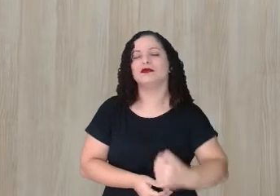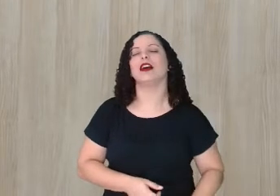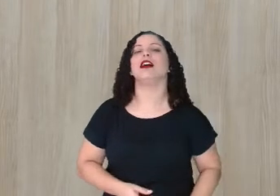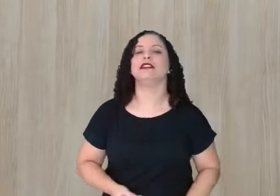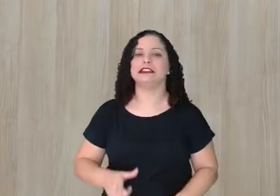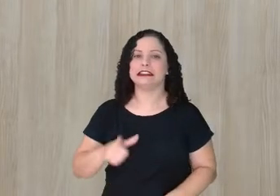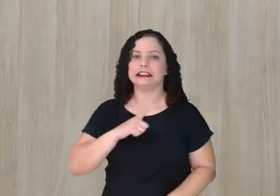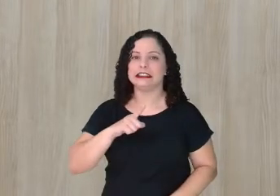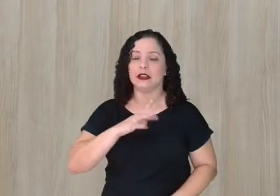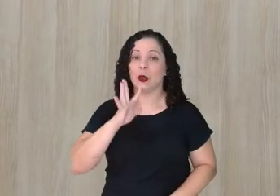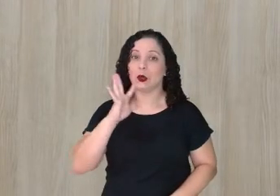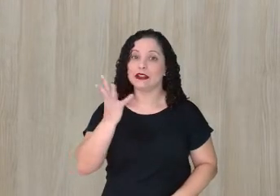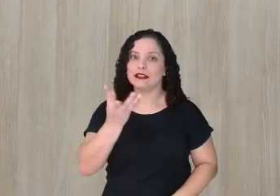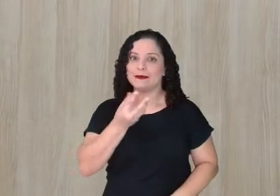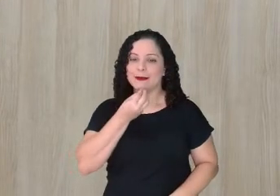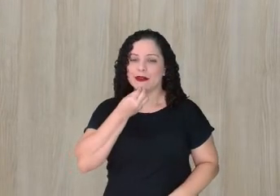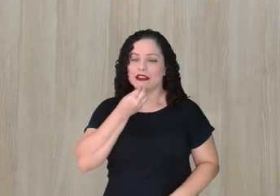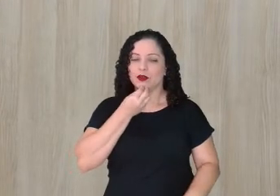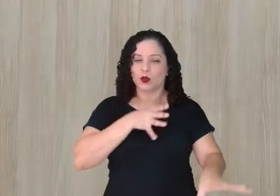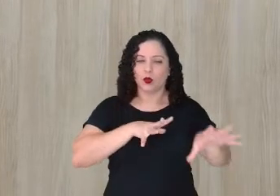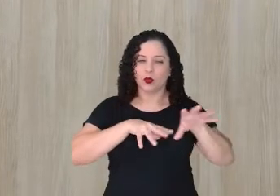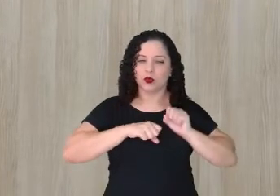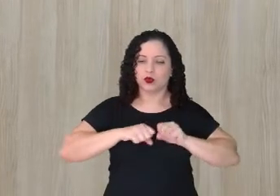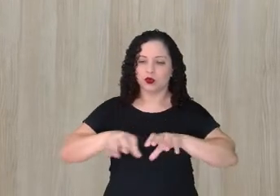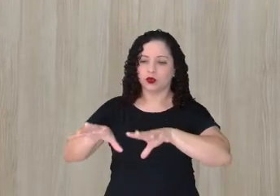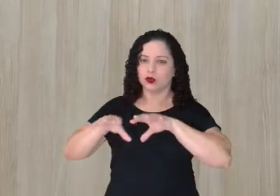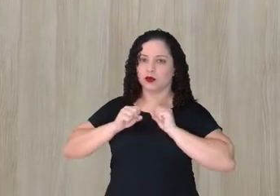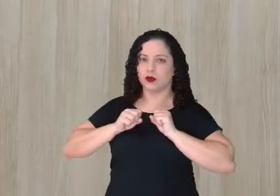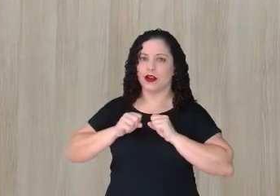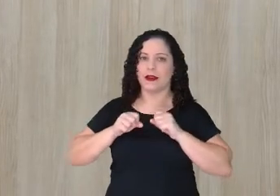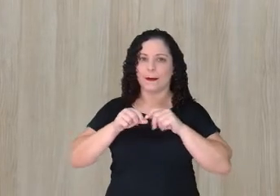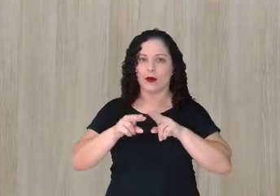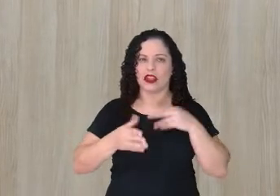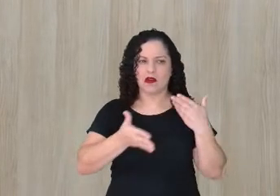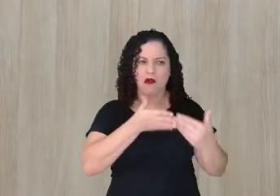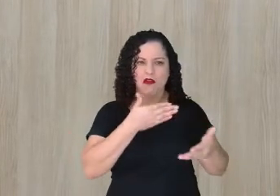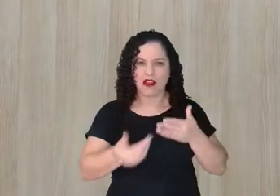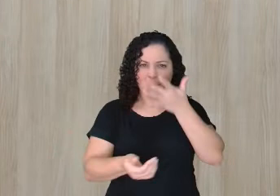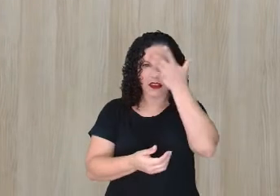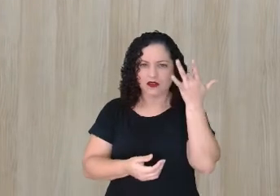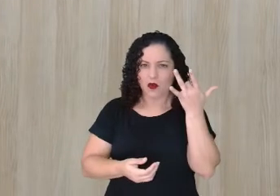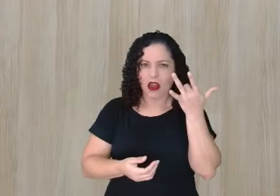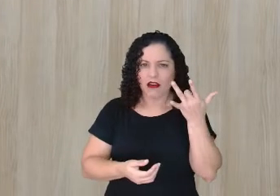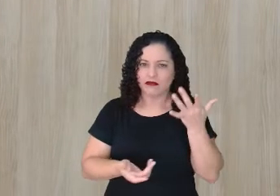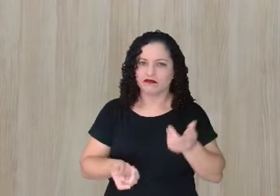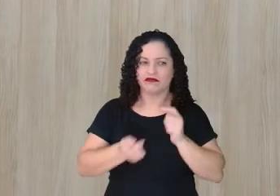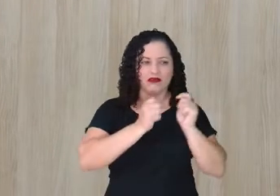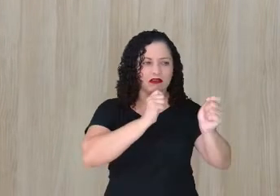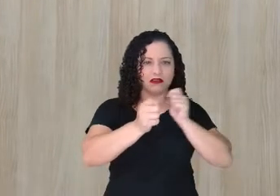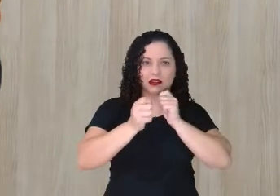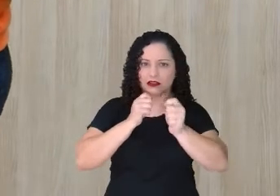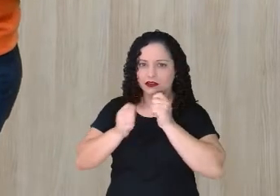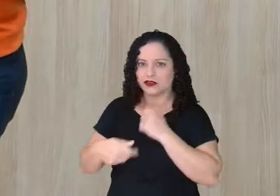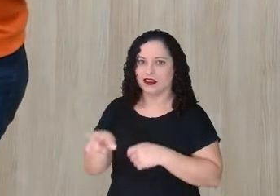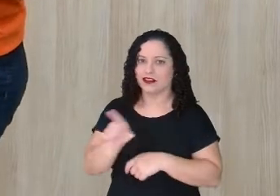especializar, ter conhecimento, porque não é qualquer um que pode fazer.